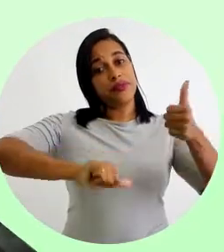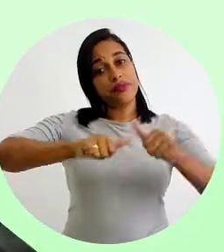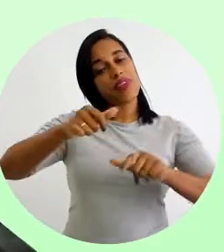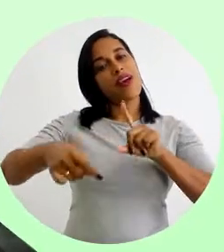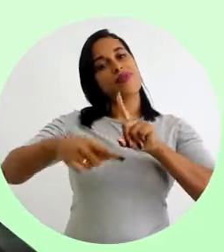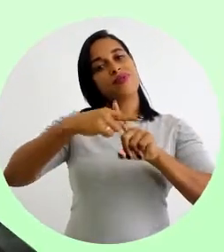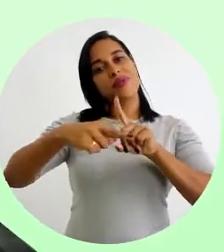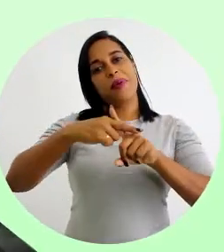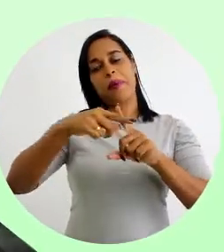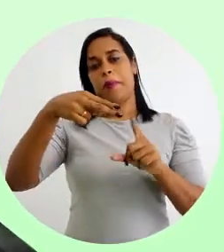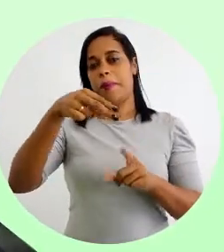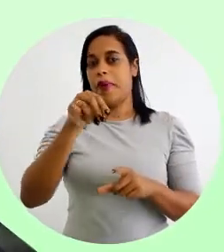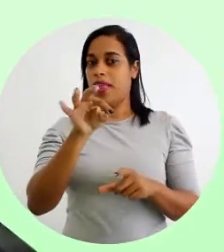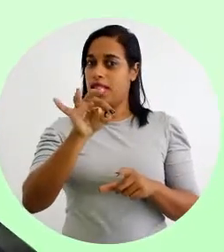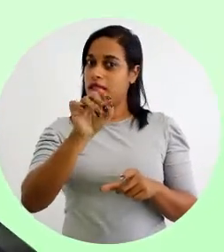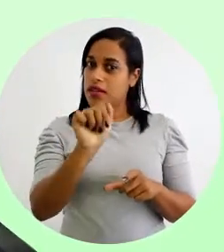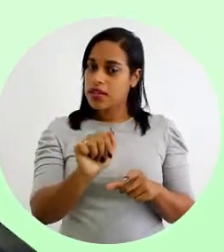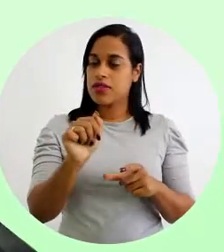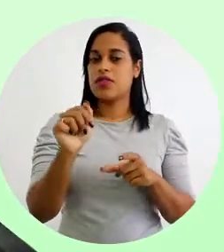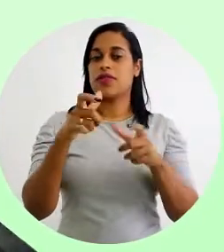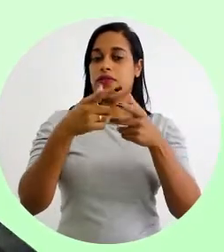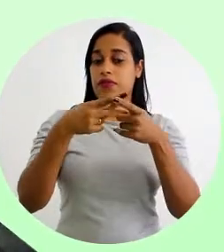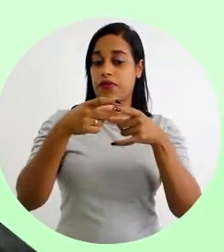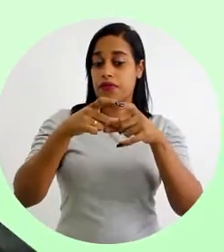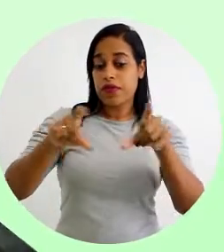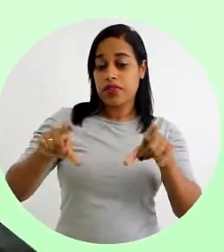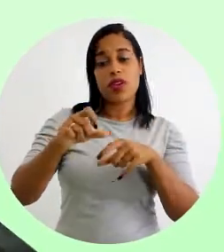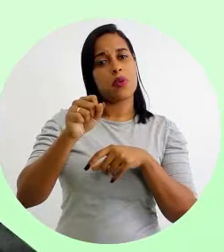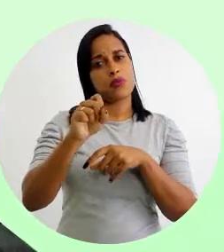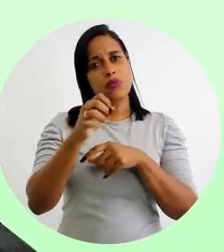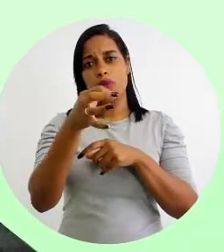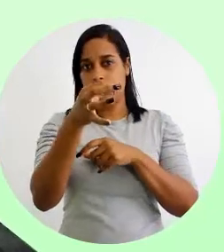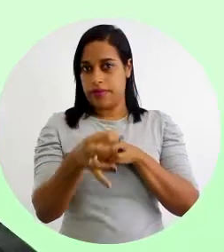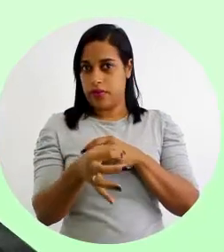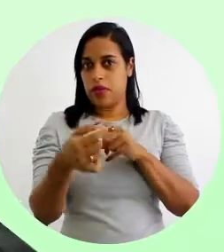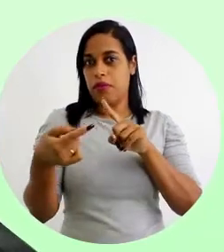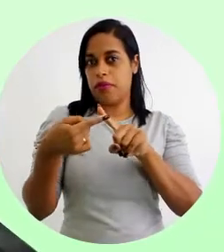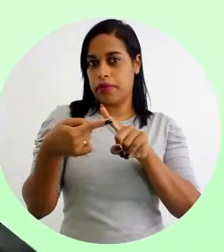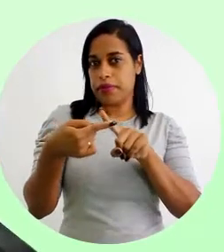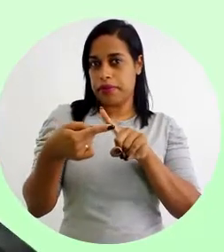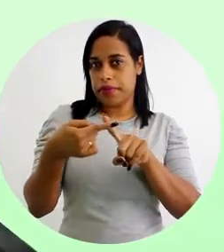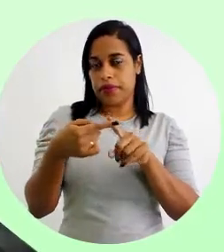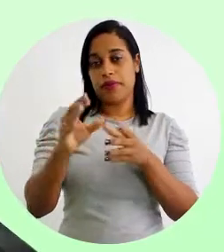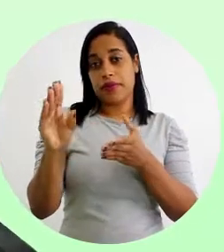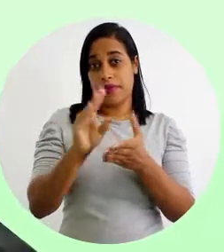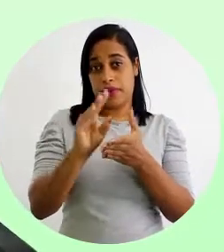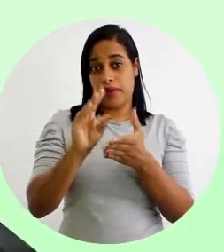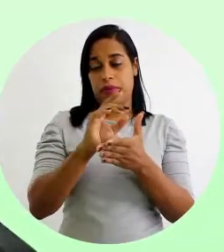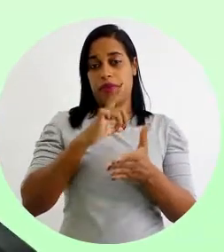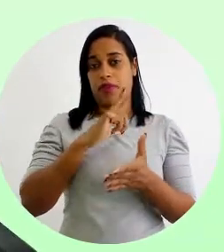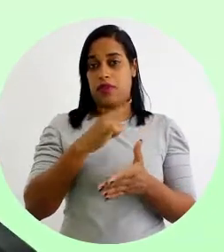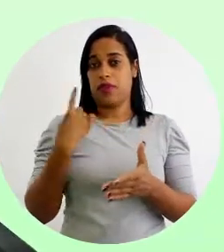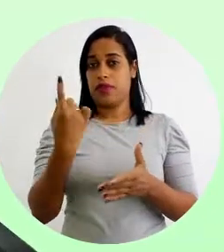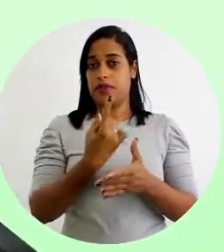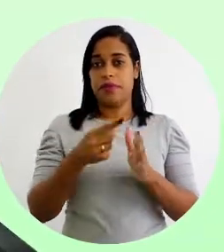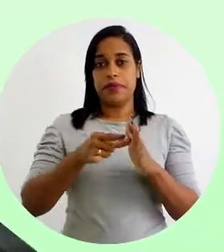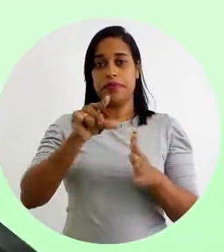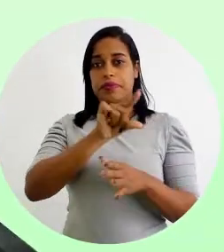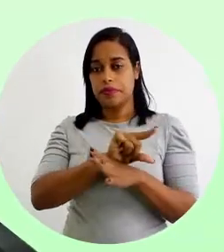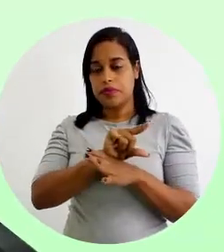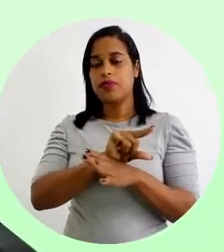verificar a soma da nota fiscal se está batendo de acordo com o orçamento que nós